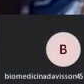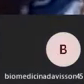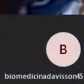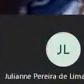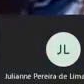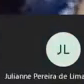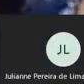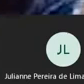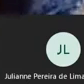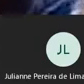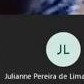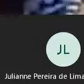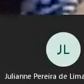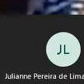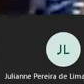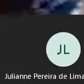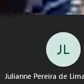zona.